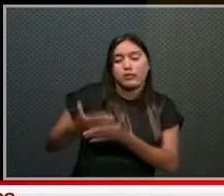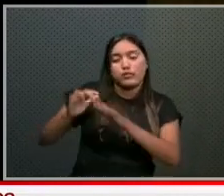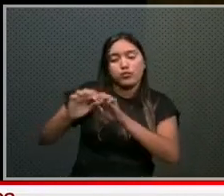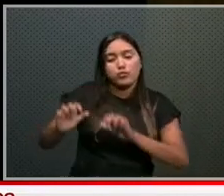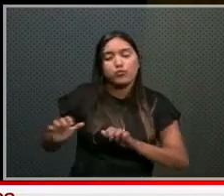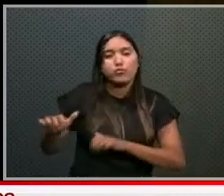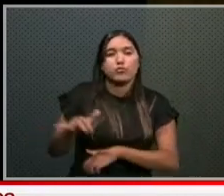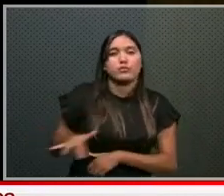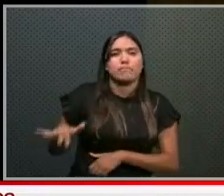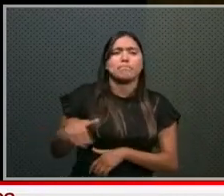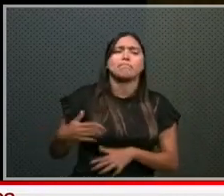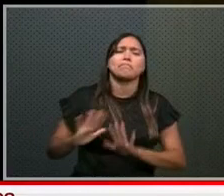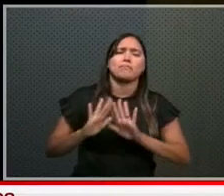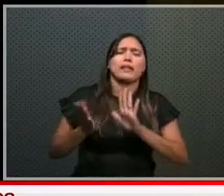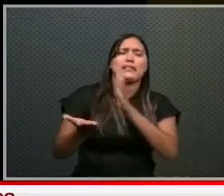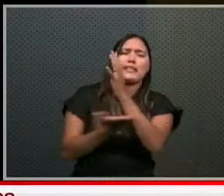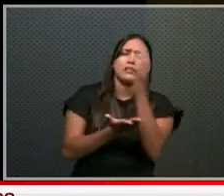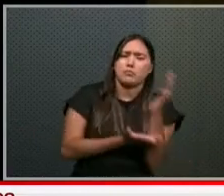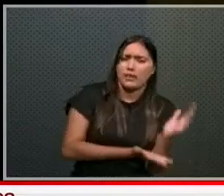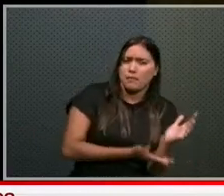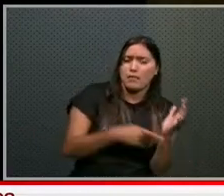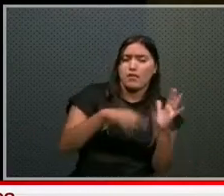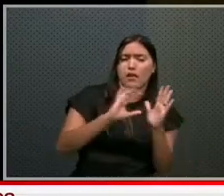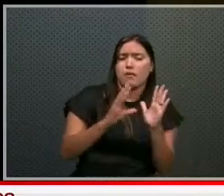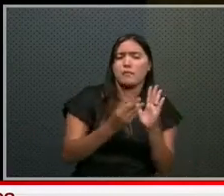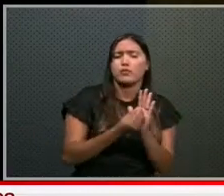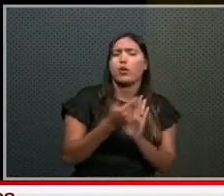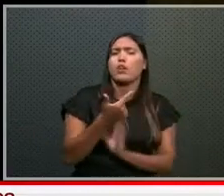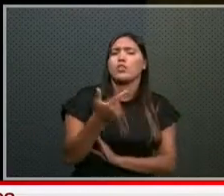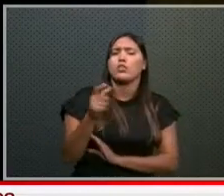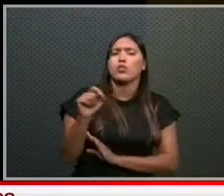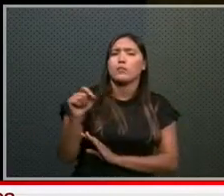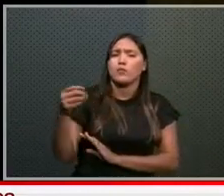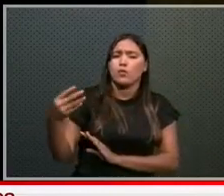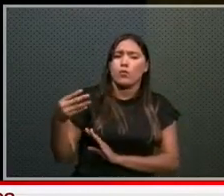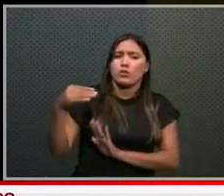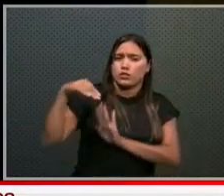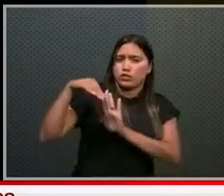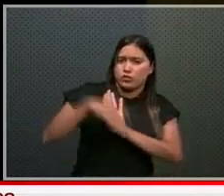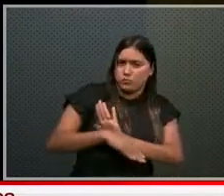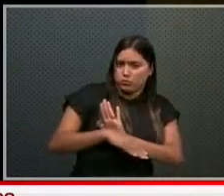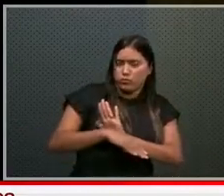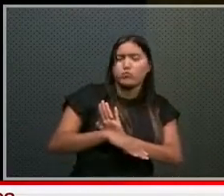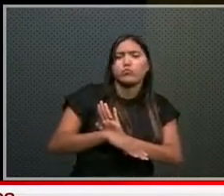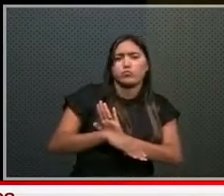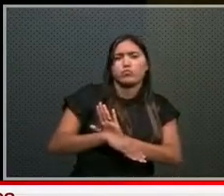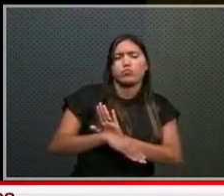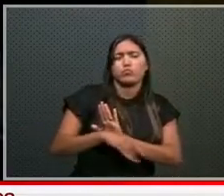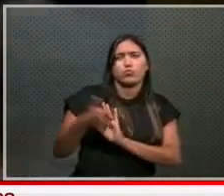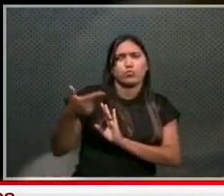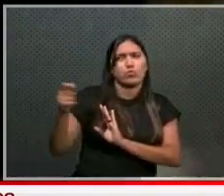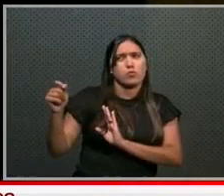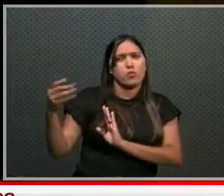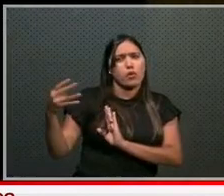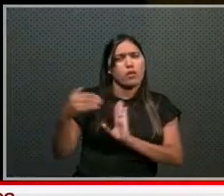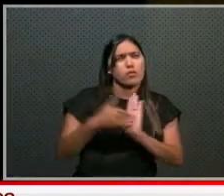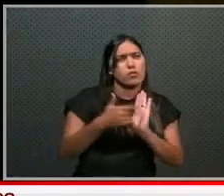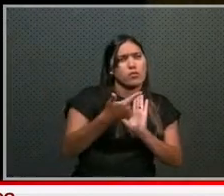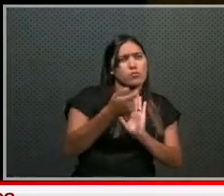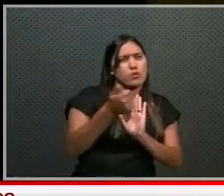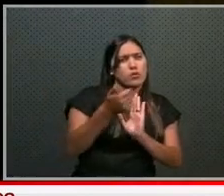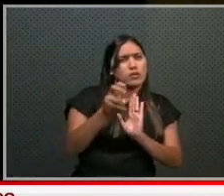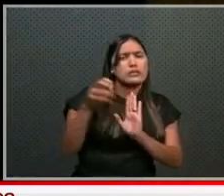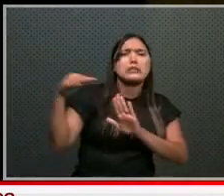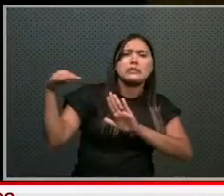o desmatamento da Amazônia ela reduziu de 2004 até 2015 nós sabemos nós fomos capazes reduzir